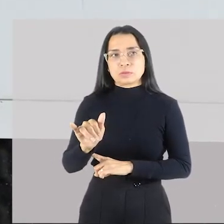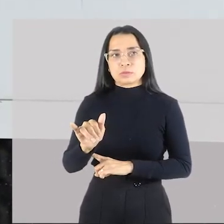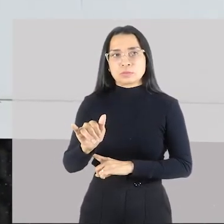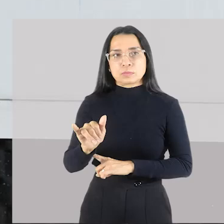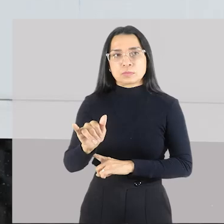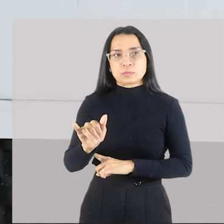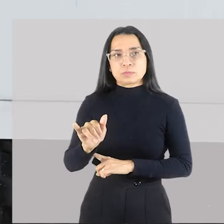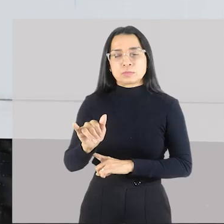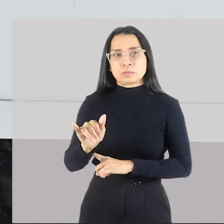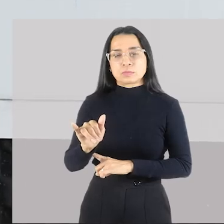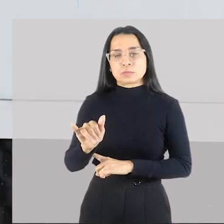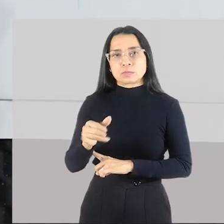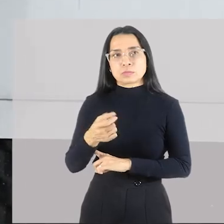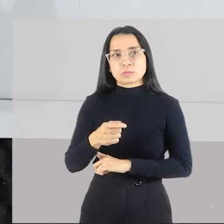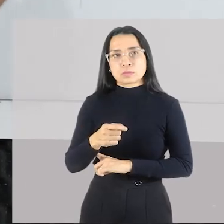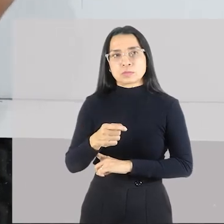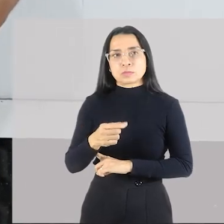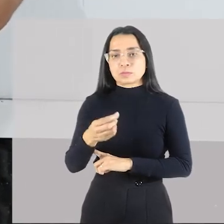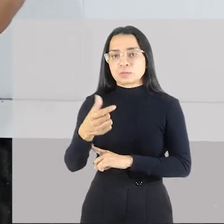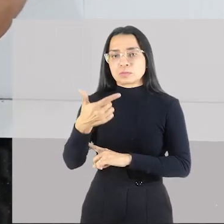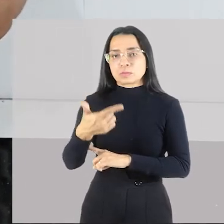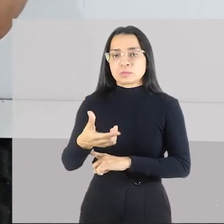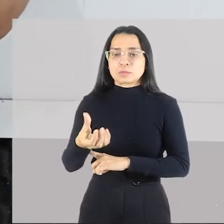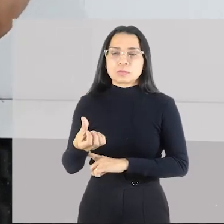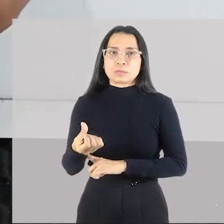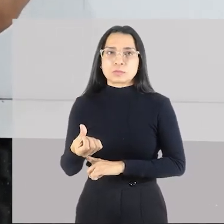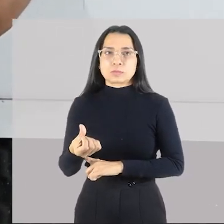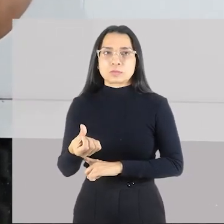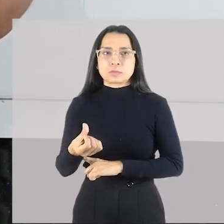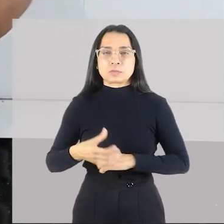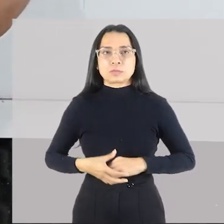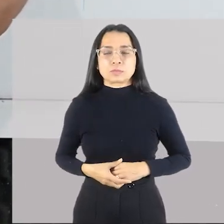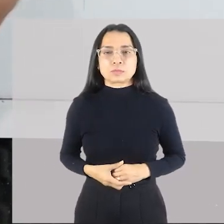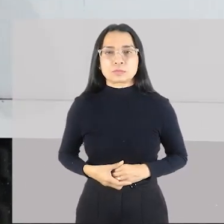Menos 3 por menos 2 dá 26.